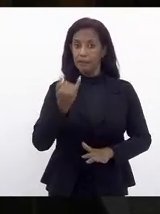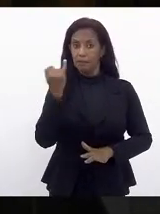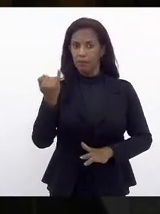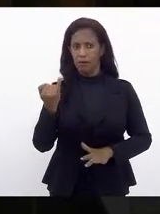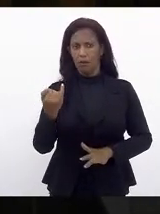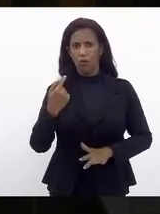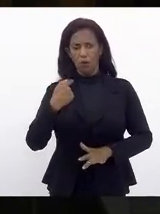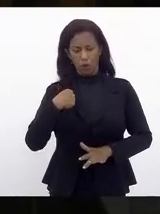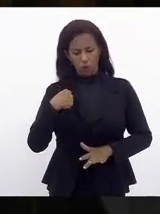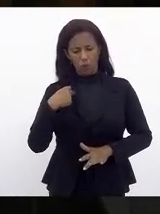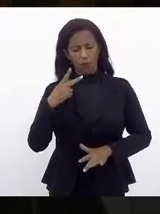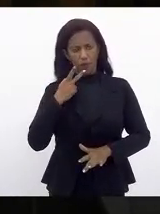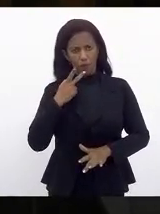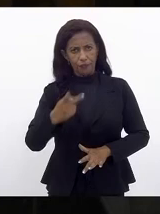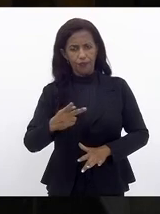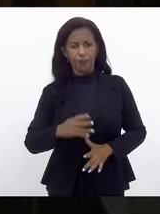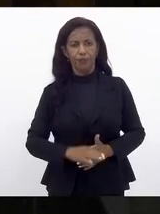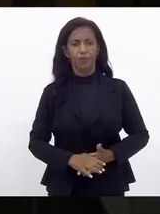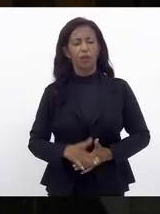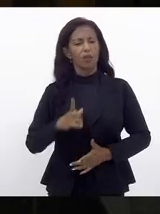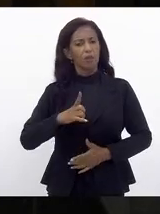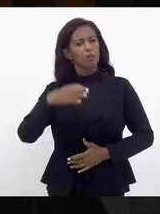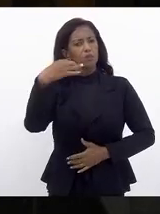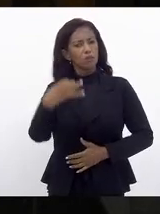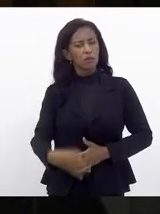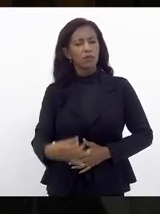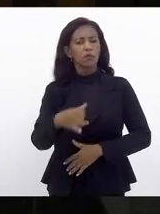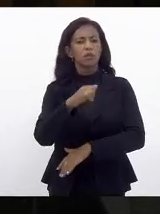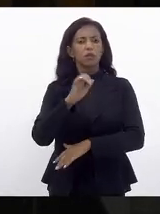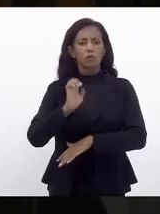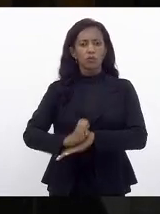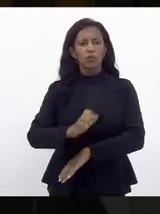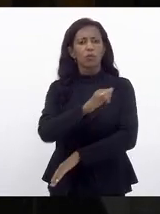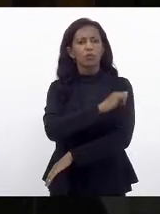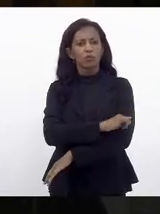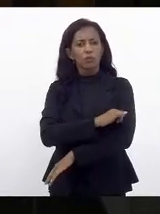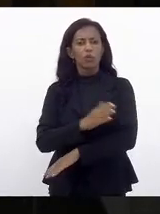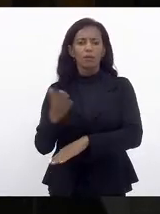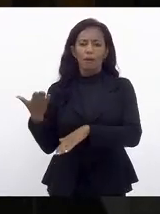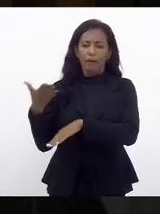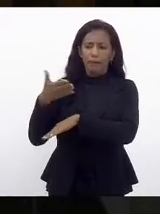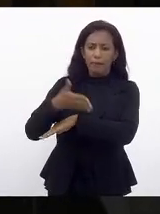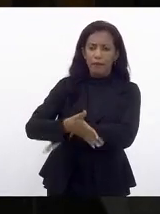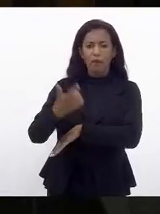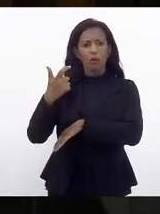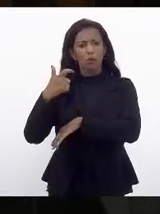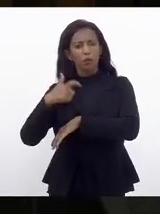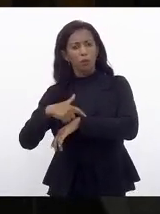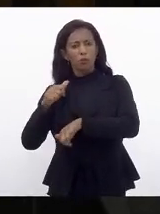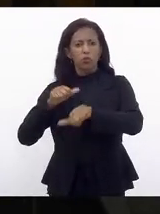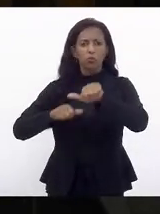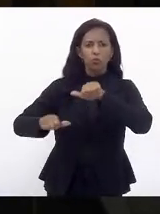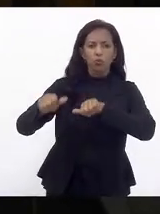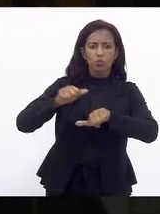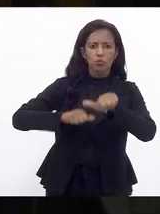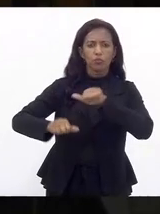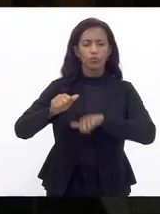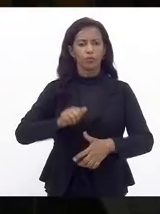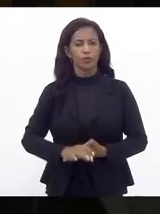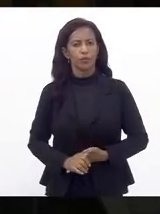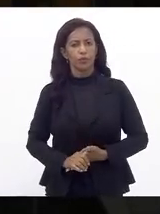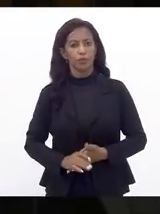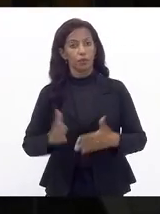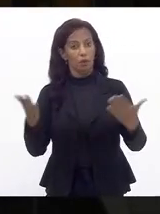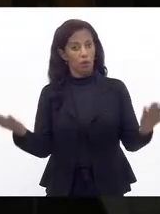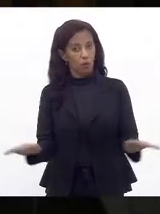otimista, mais uma vez dizendo, eu tenho convicção que o Rio de Janeiro está entrando num momento de reedificação. Agora,